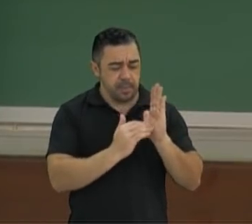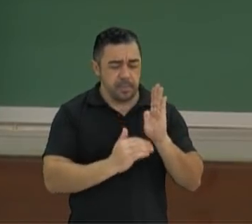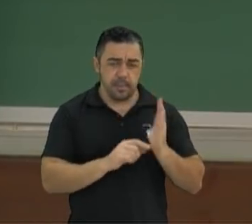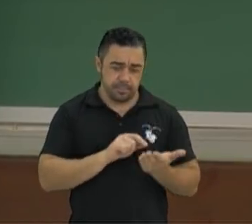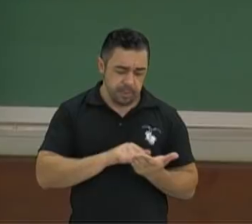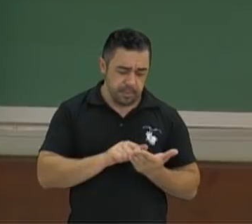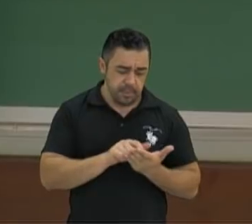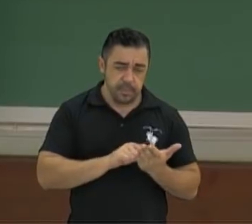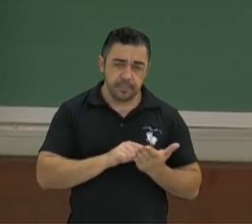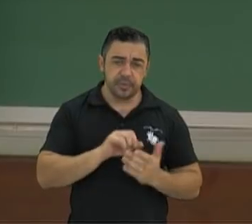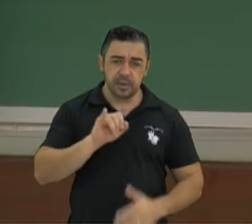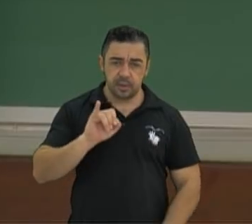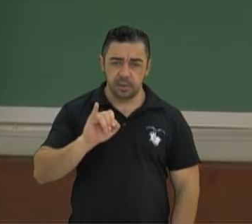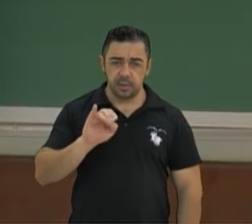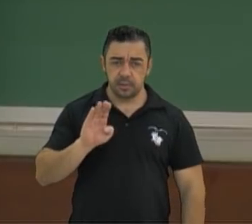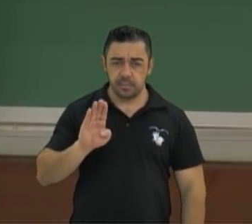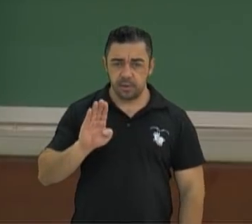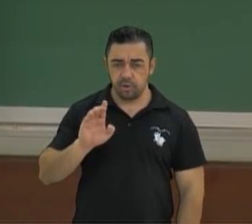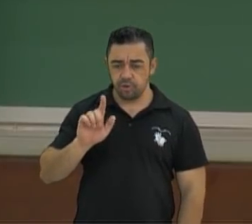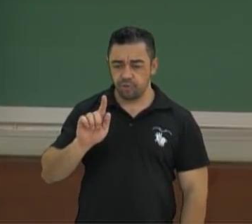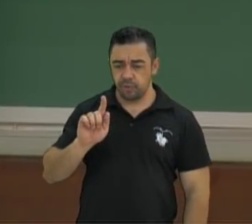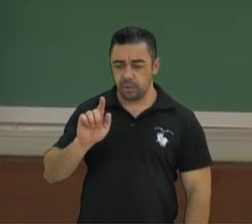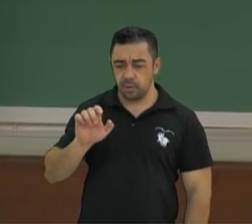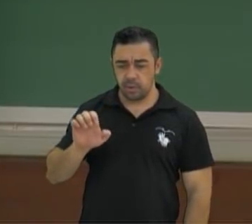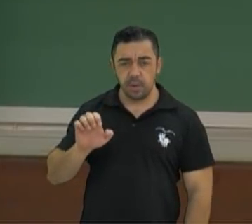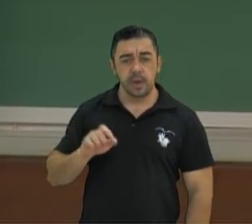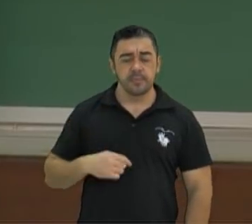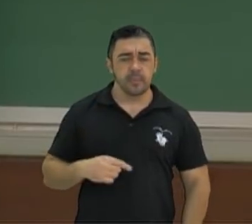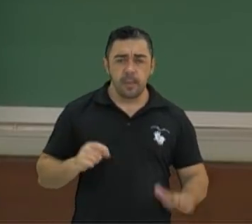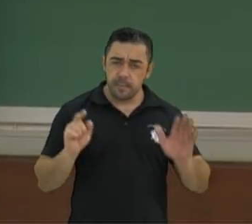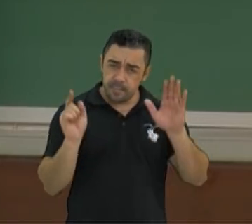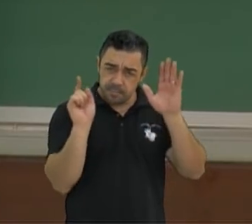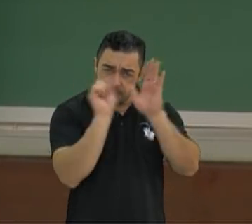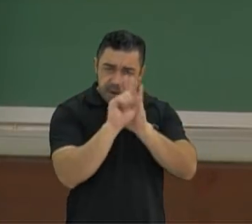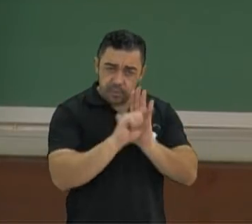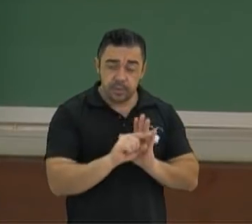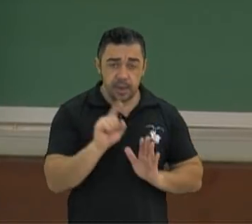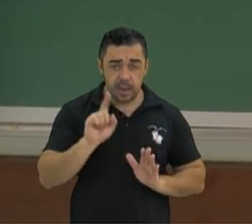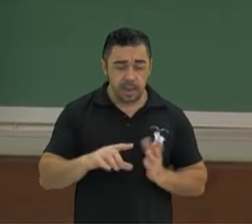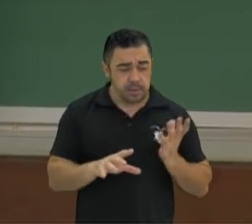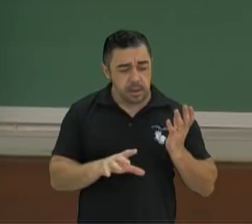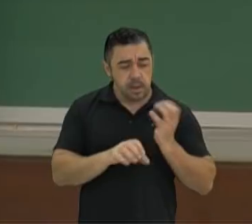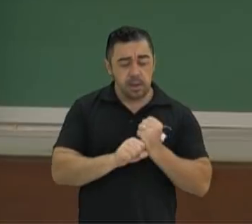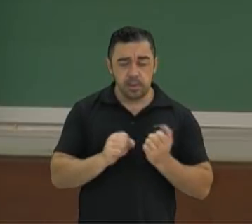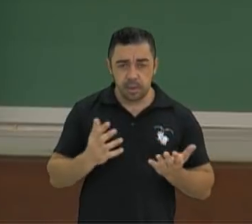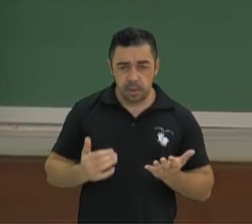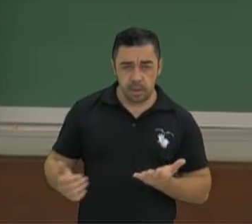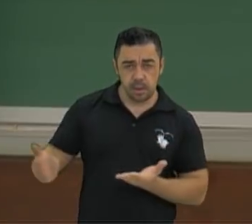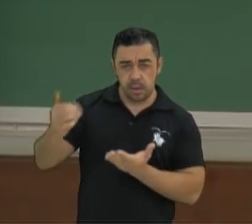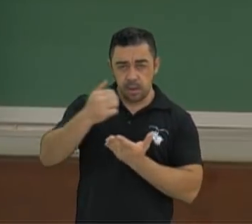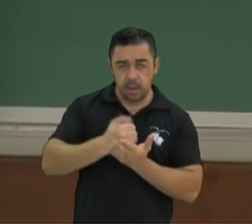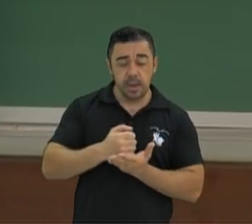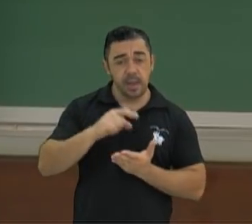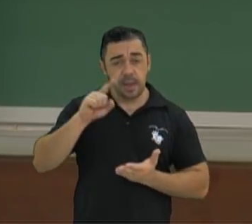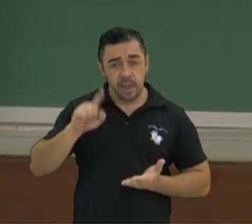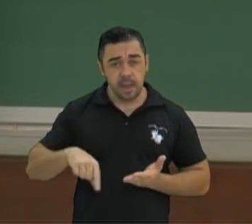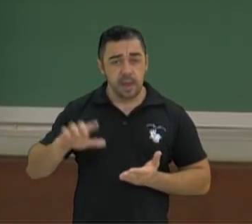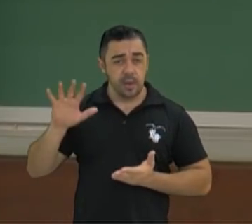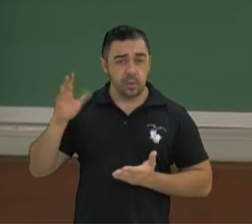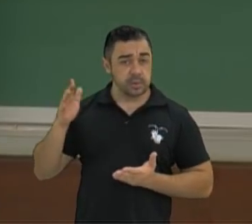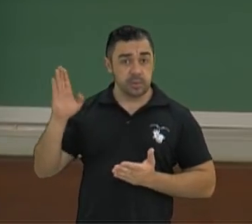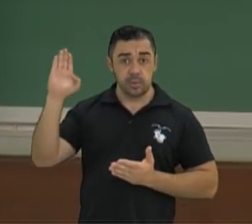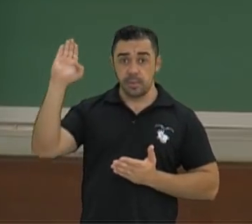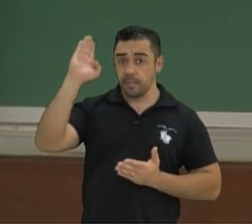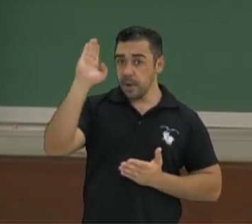pai, da sua mãe, quantos irmãos você tem. Então, esse censo, esse tipo de pesquisa, ela acontece no